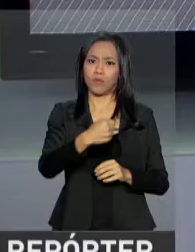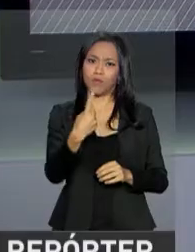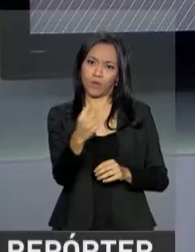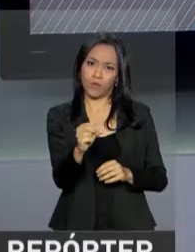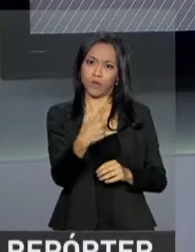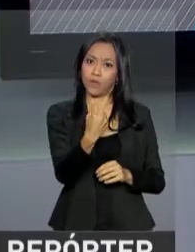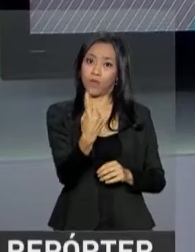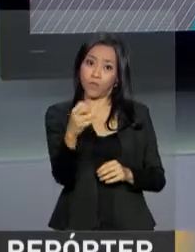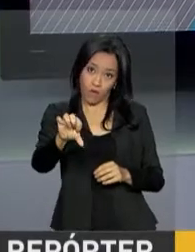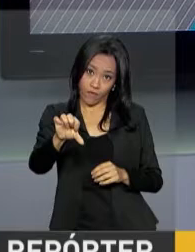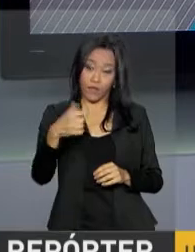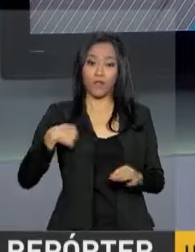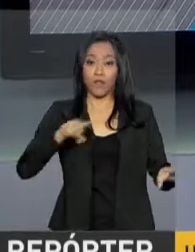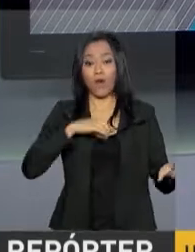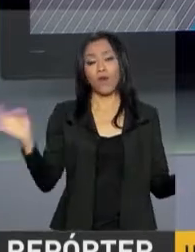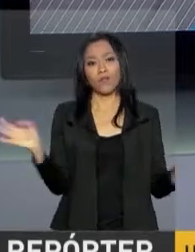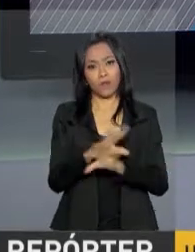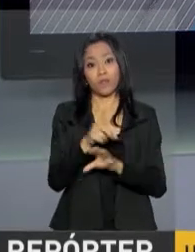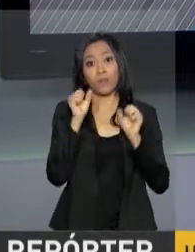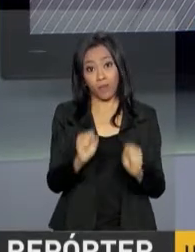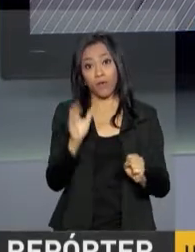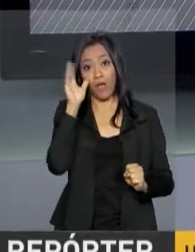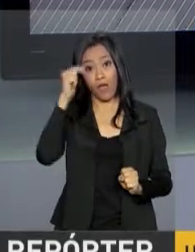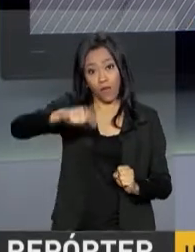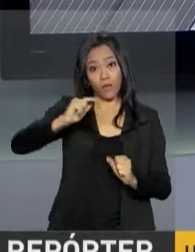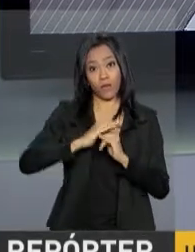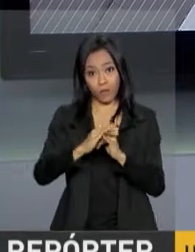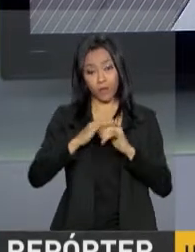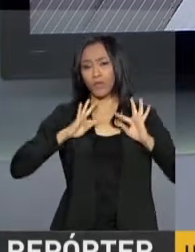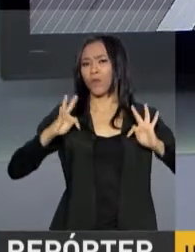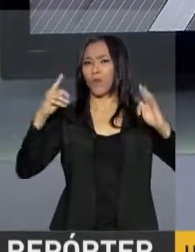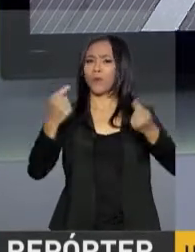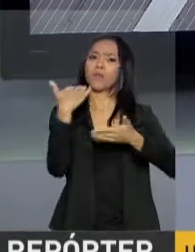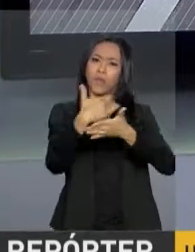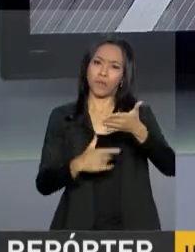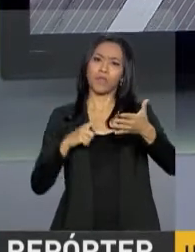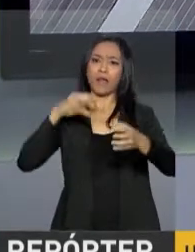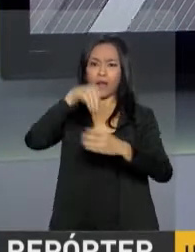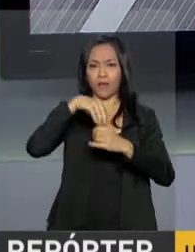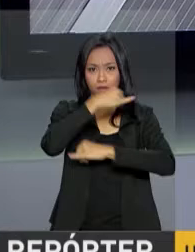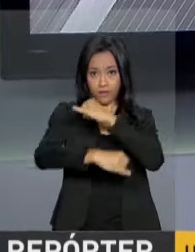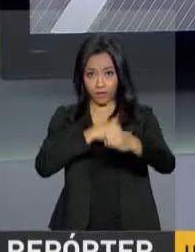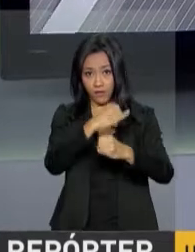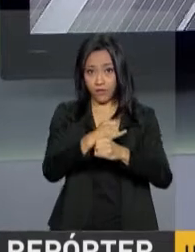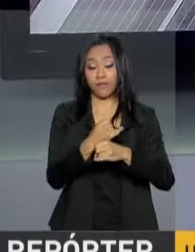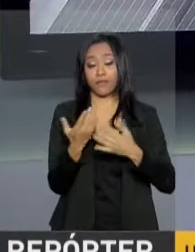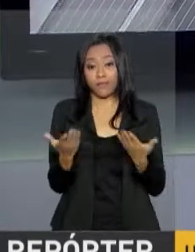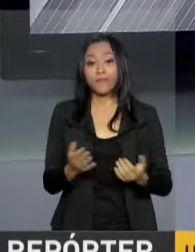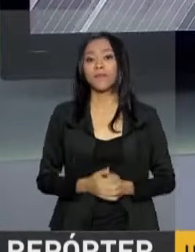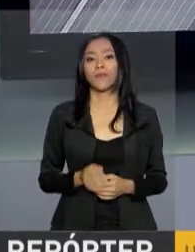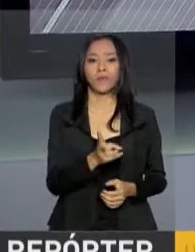2018-2019. Nós ficamos por aqui, você pode rever as reportagens no YouTube e toda a nossa programação também está na página da NBR